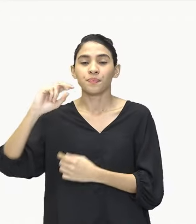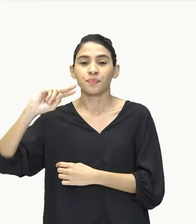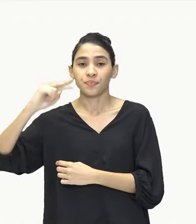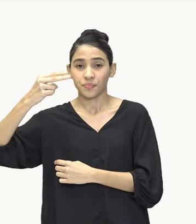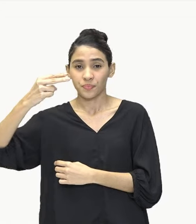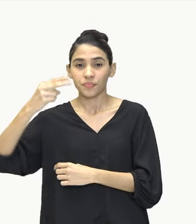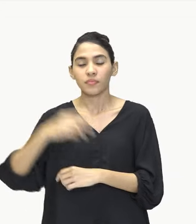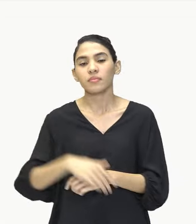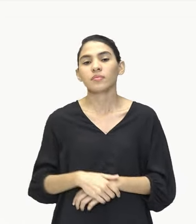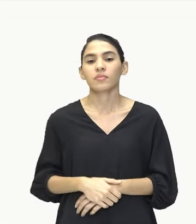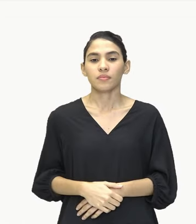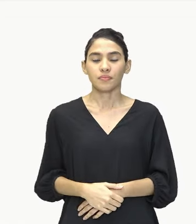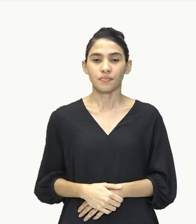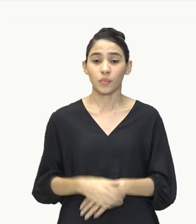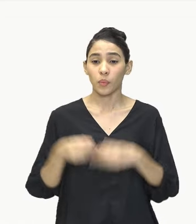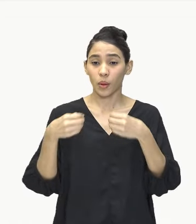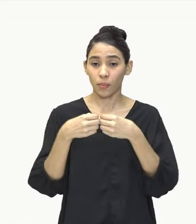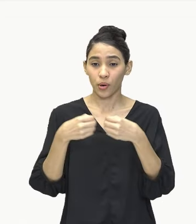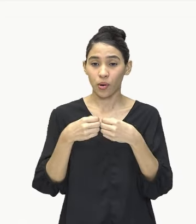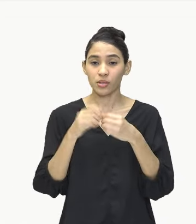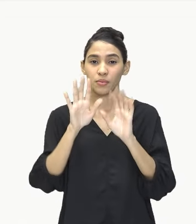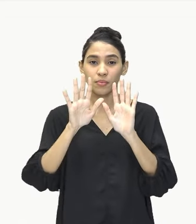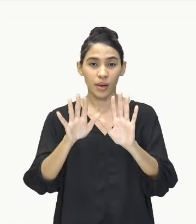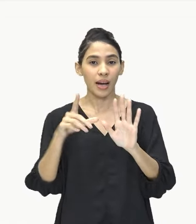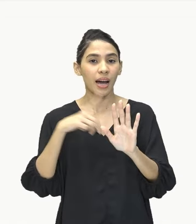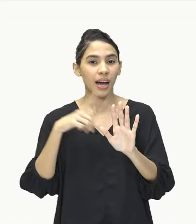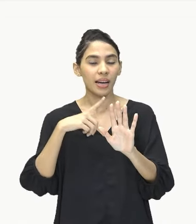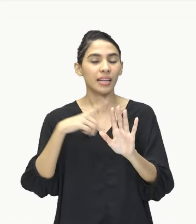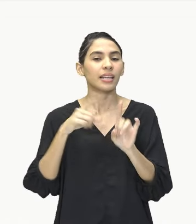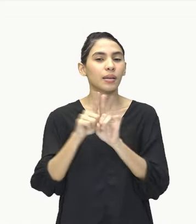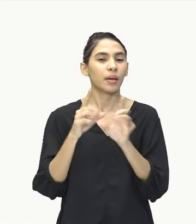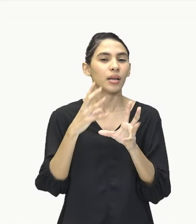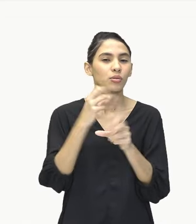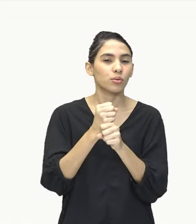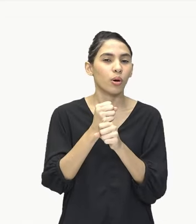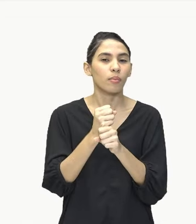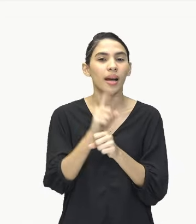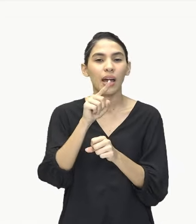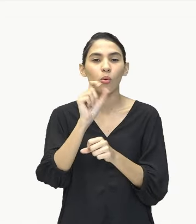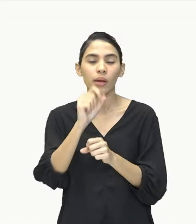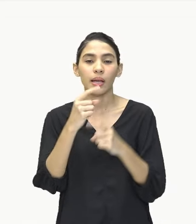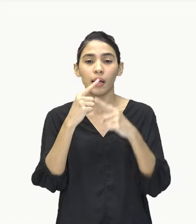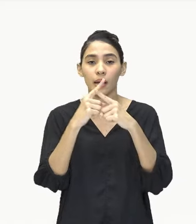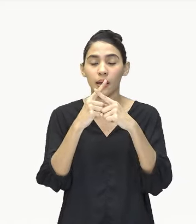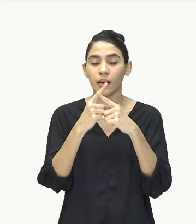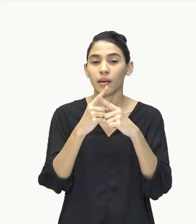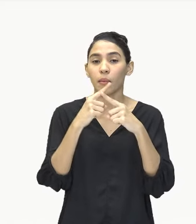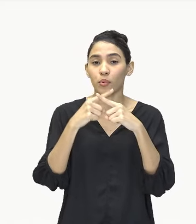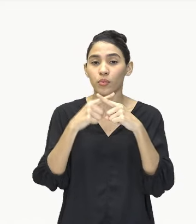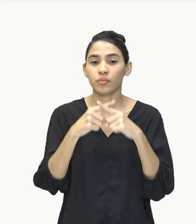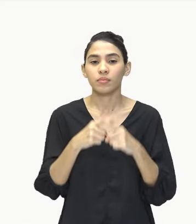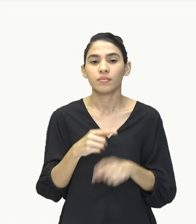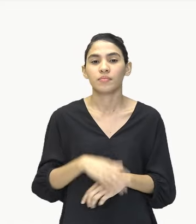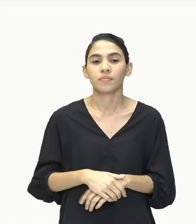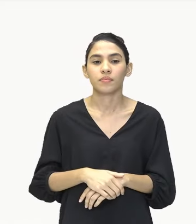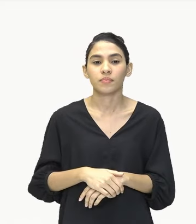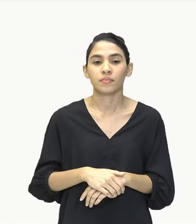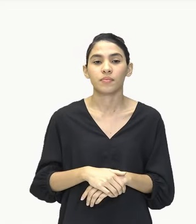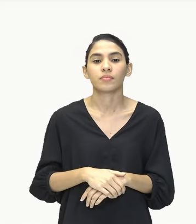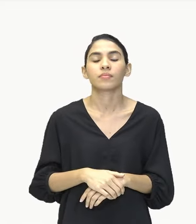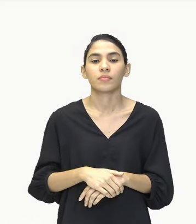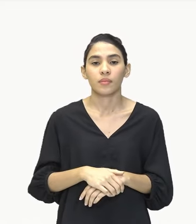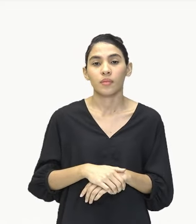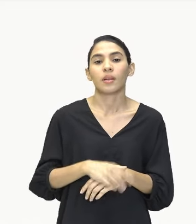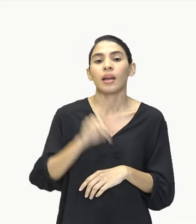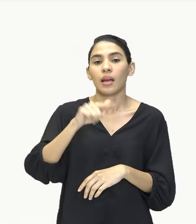estão próximos ali, mas existe uma operação entre eles, que é a multiplicação. Quem é o coeficiente? O coeficiente é o